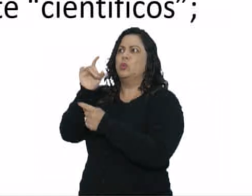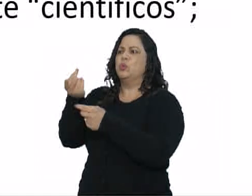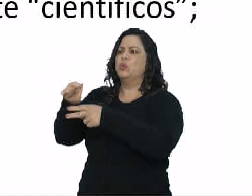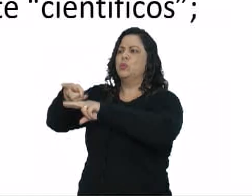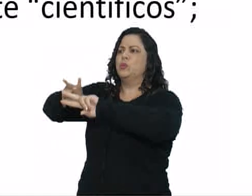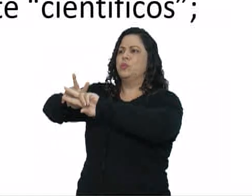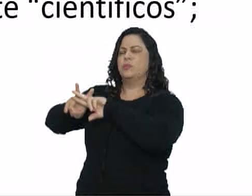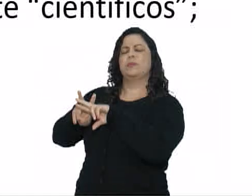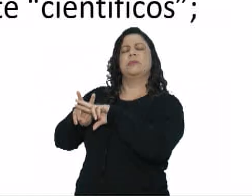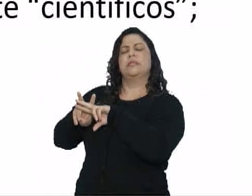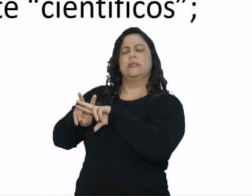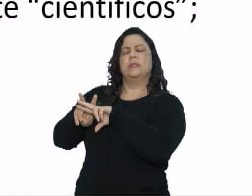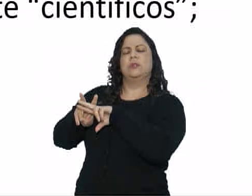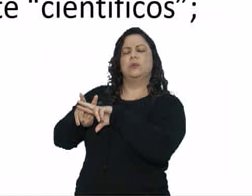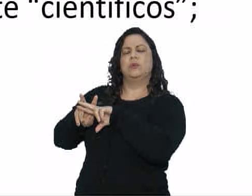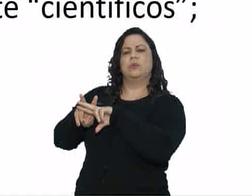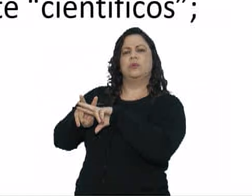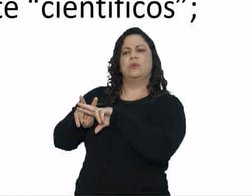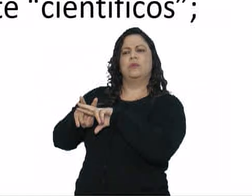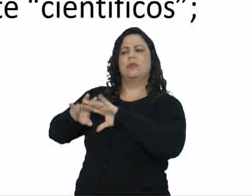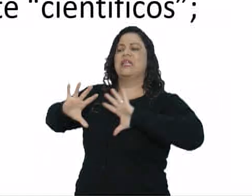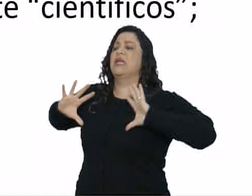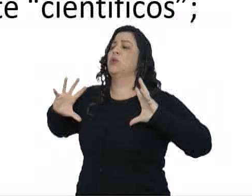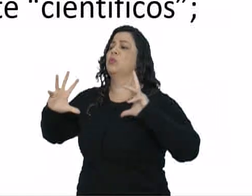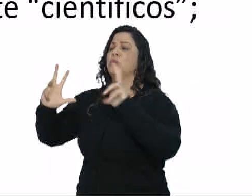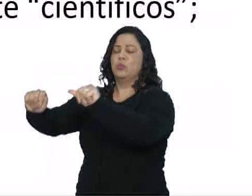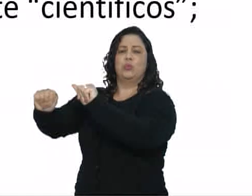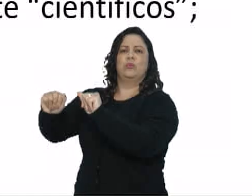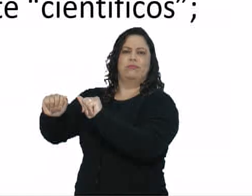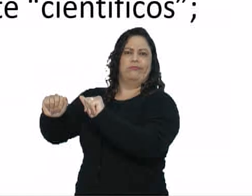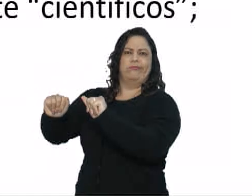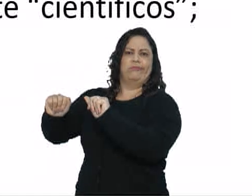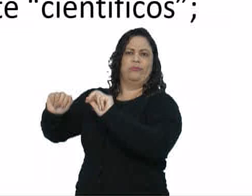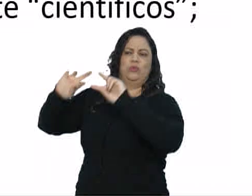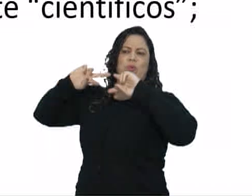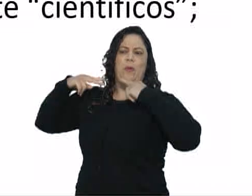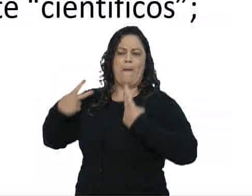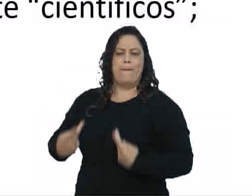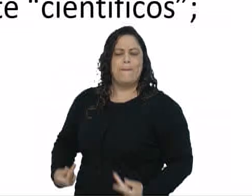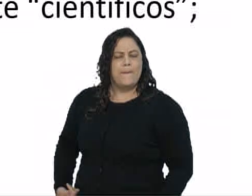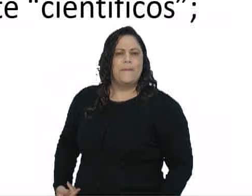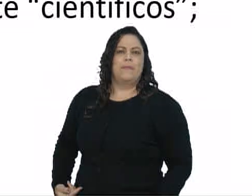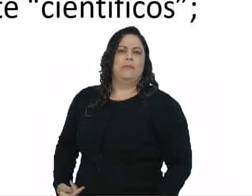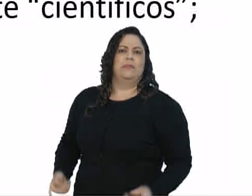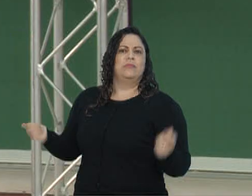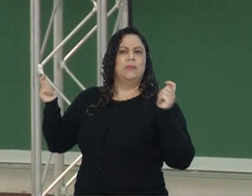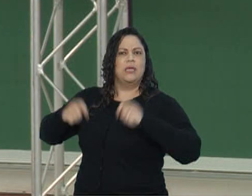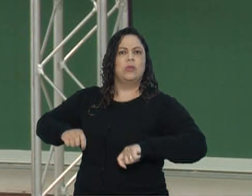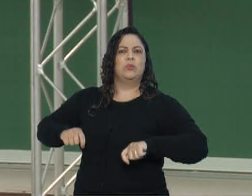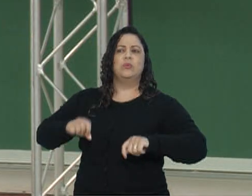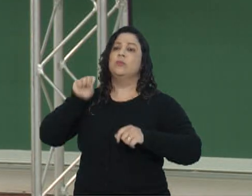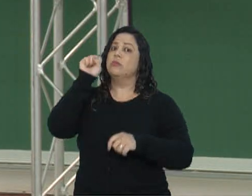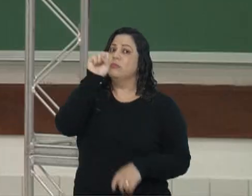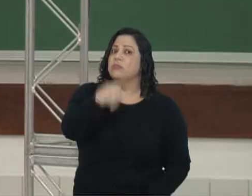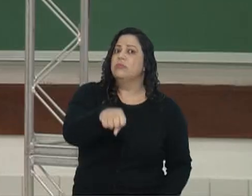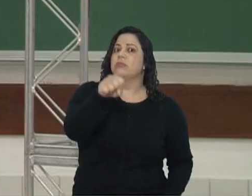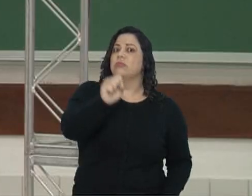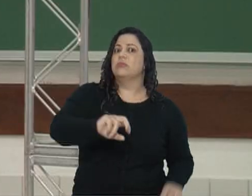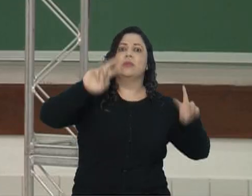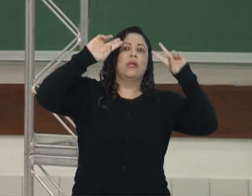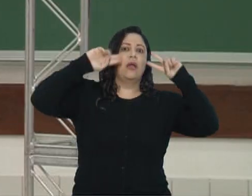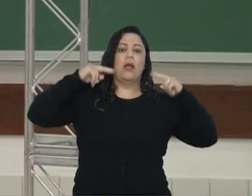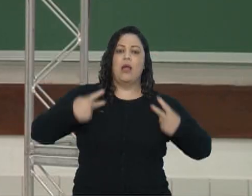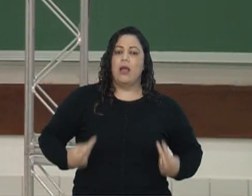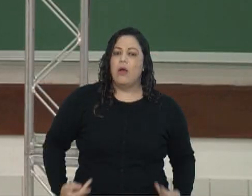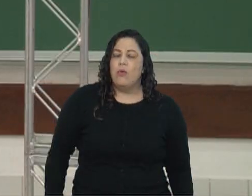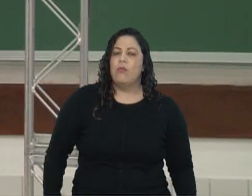critério estritamente científicos, atinge todos os homens. O que está em jogo é a natureza humana em si. De fato, é a humanidade. Hoje, né,